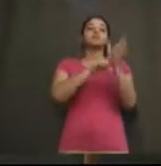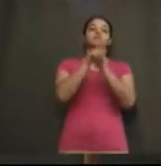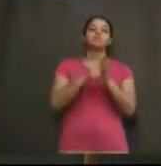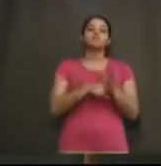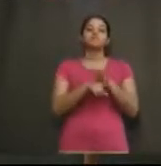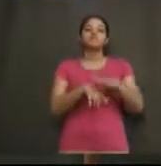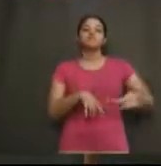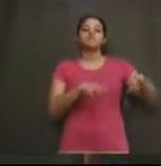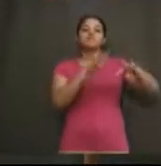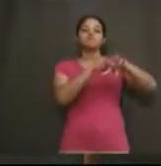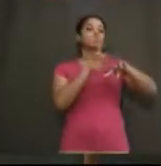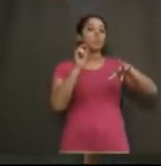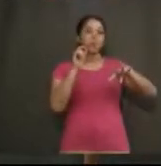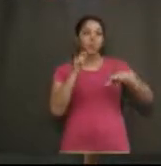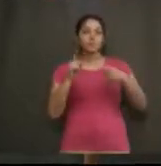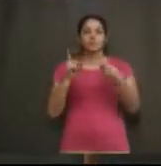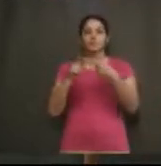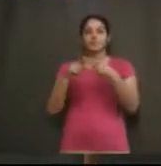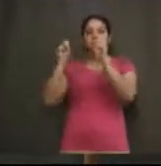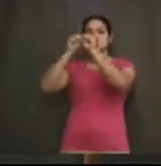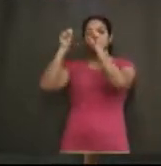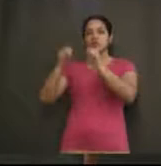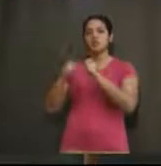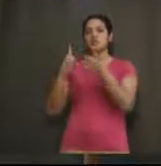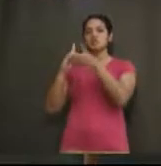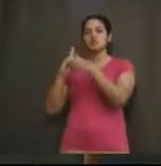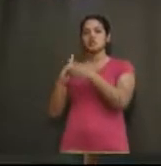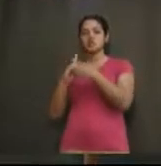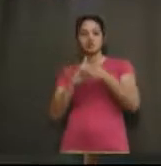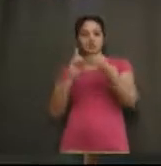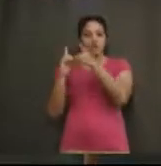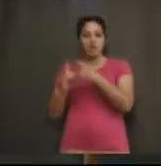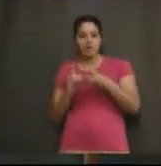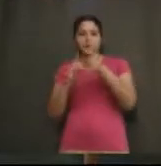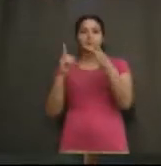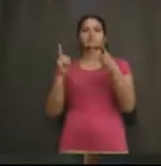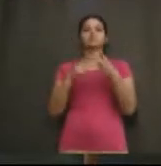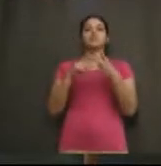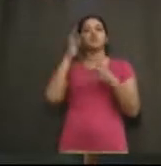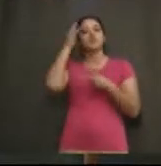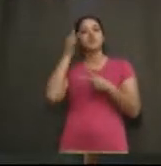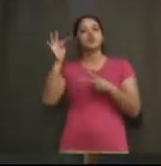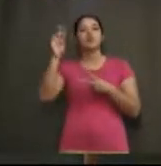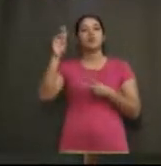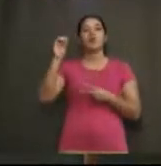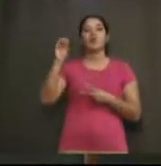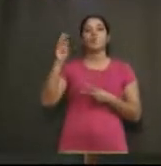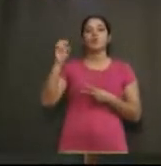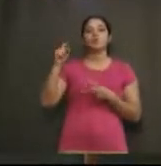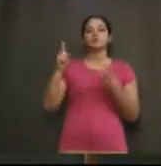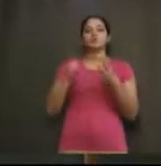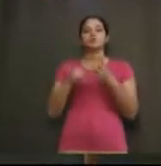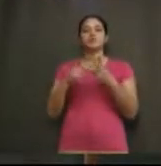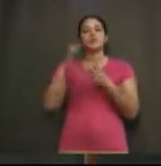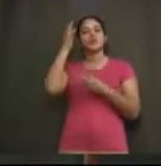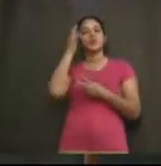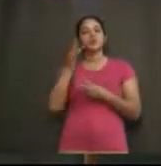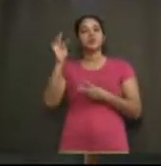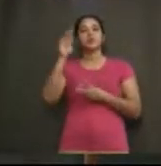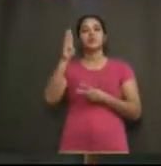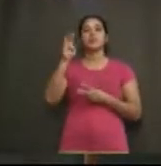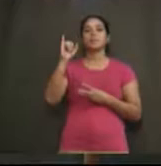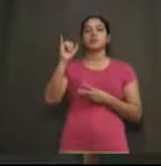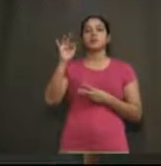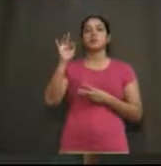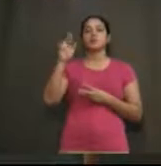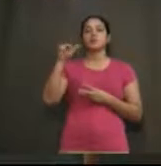áreas de sistemas dinâmicos, teoria ergótica e teoria das bifurcações. Orientou 40 doutores e